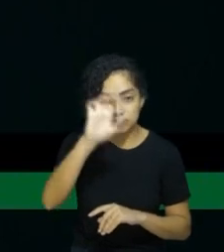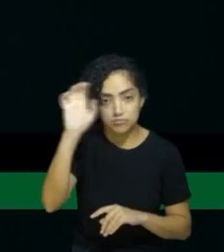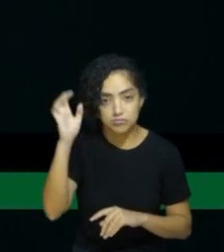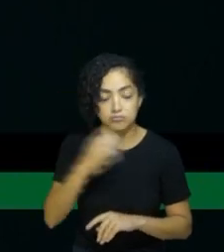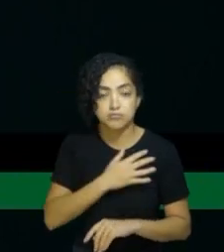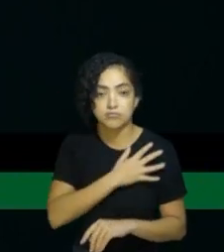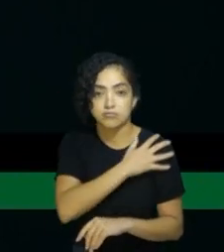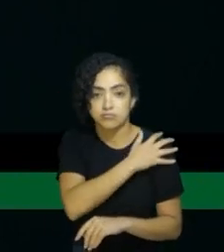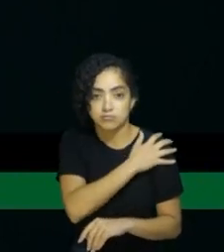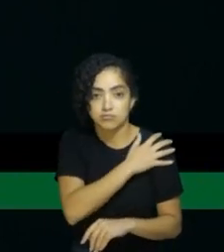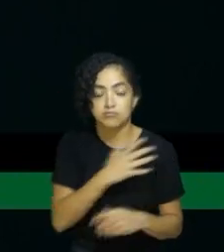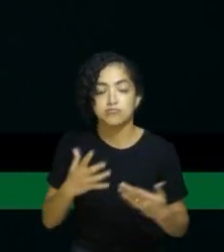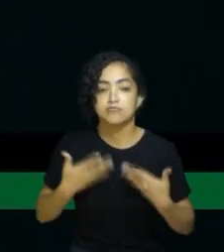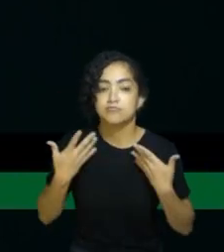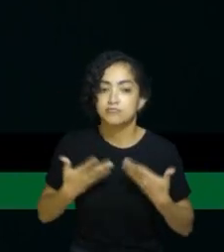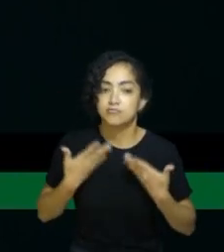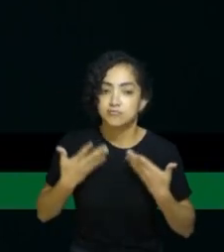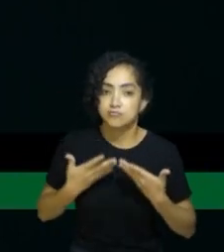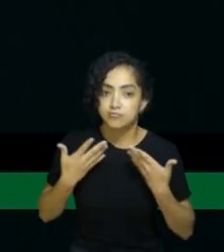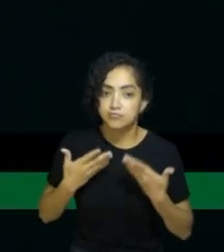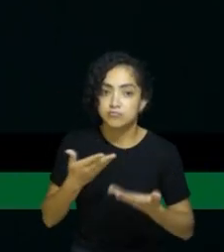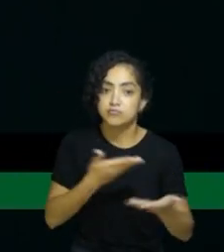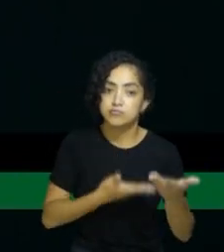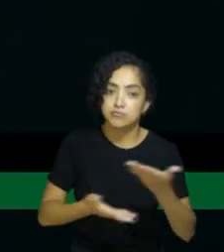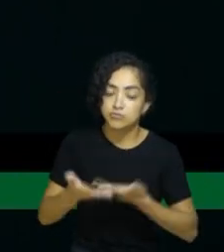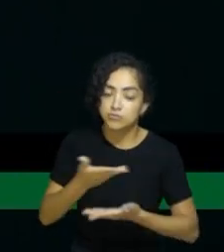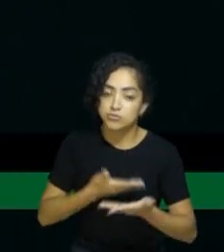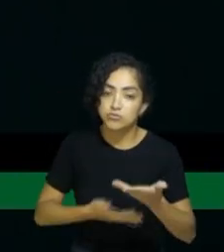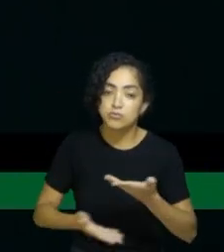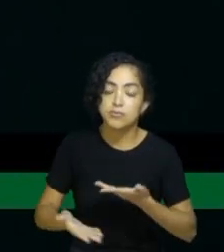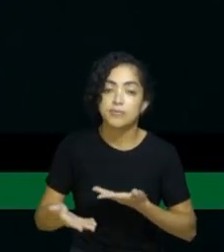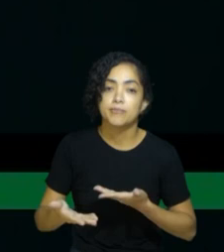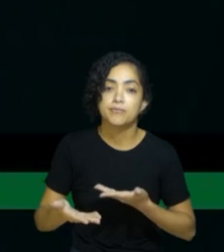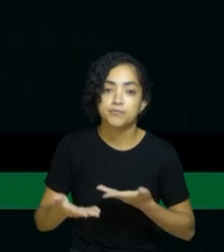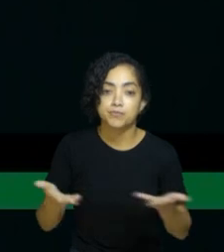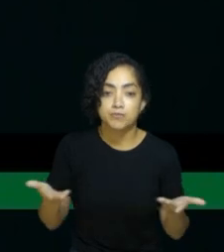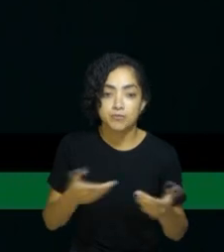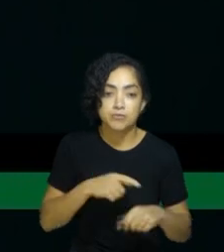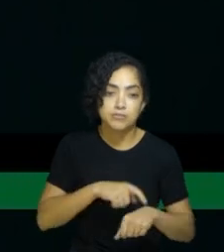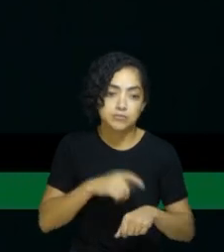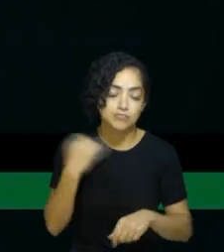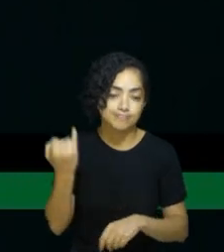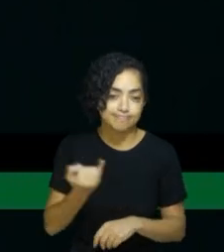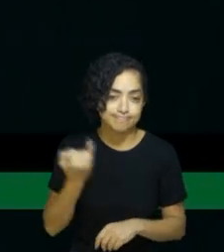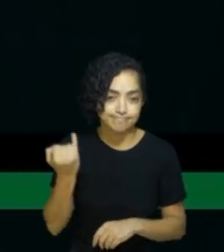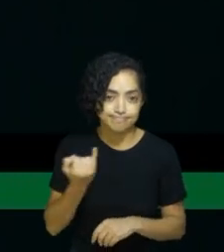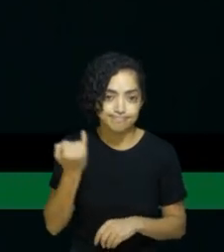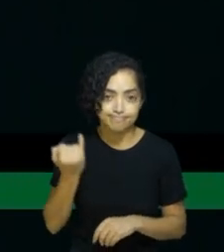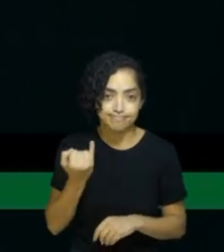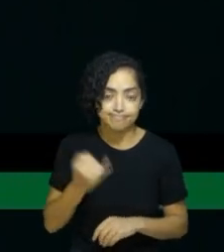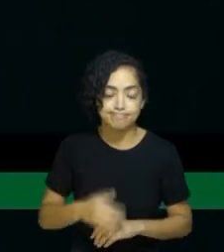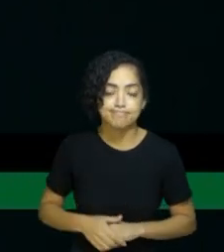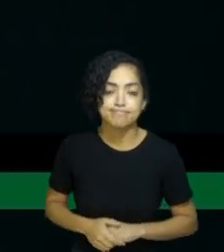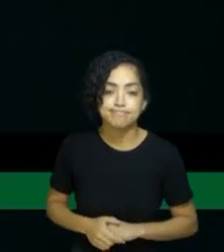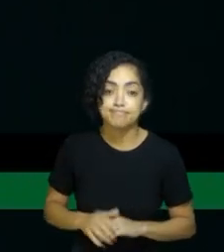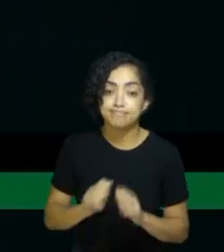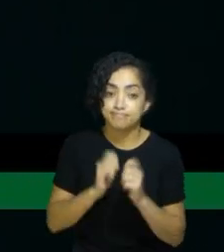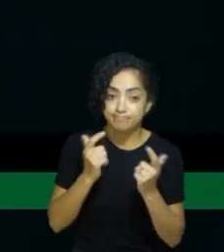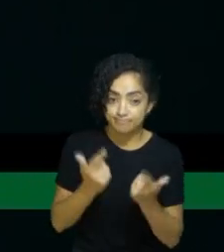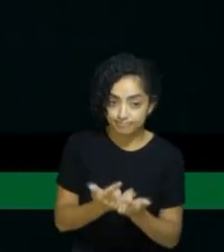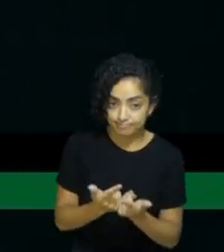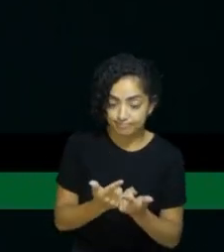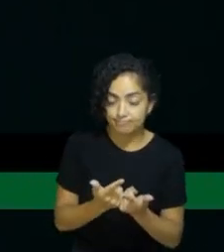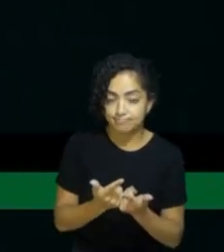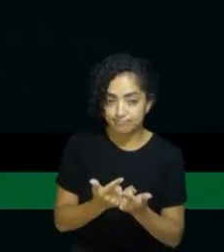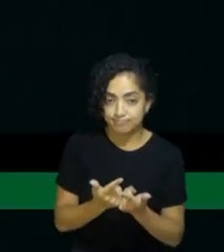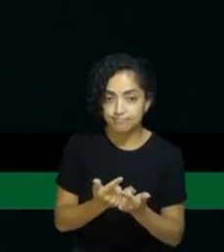que alegria a gente poder compartilhar com vocês desse momento tão importante para a Assembleia Legislativa e para o município e a